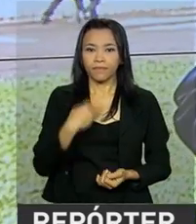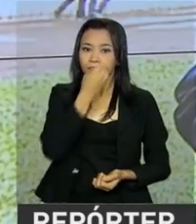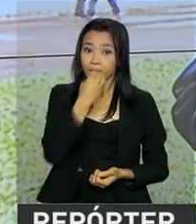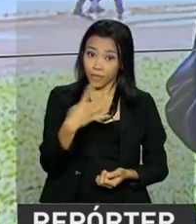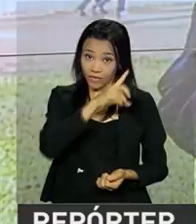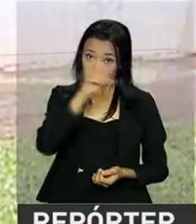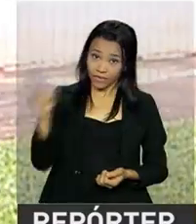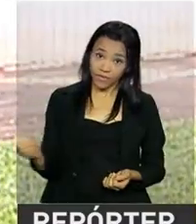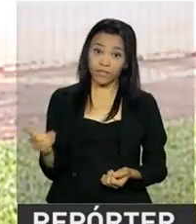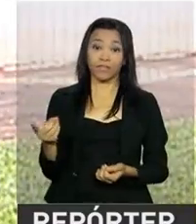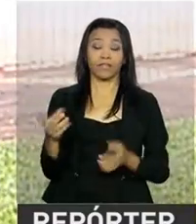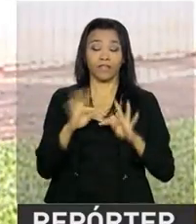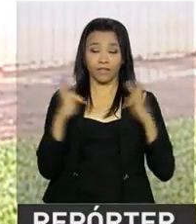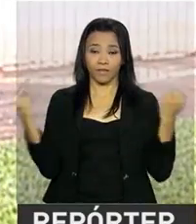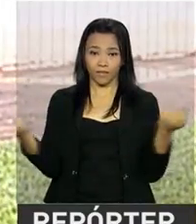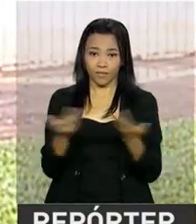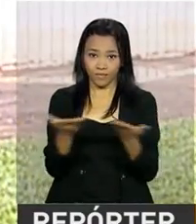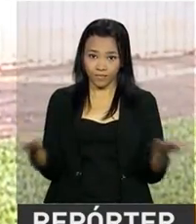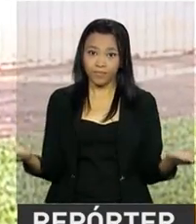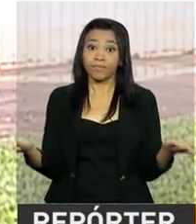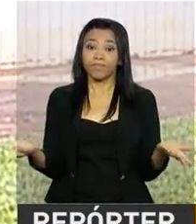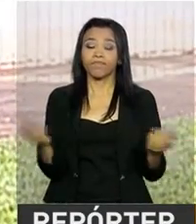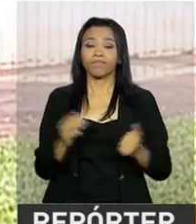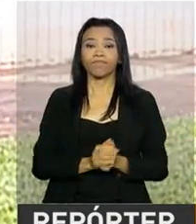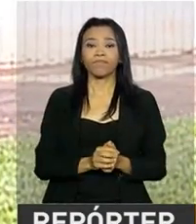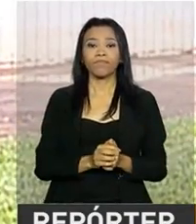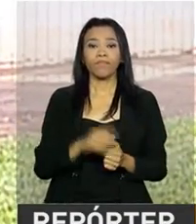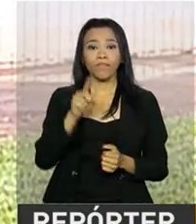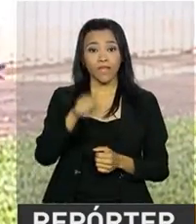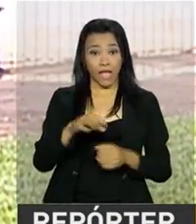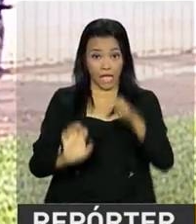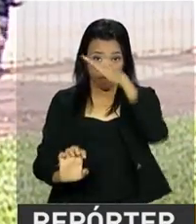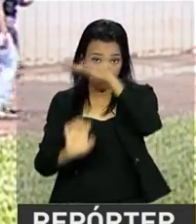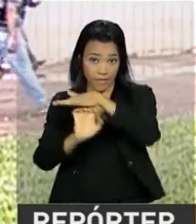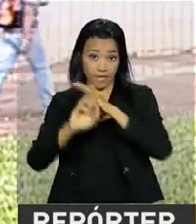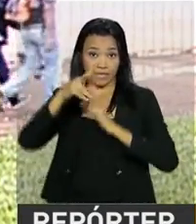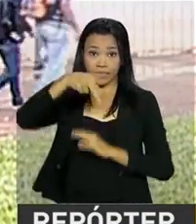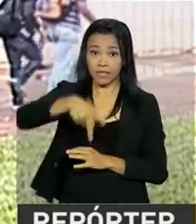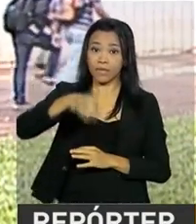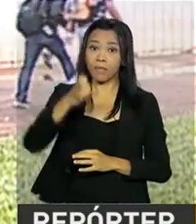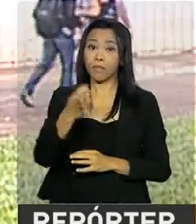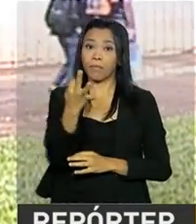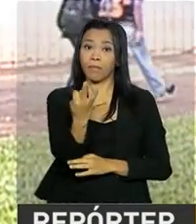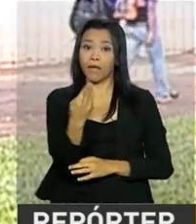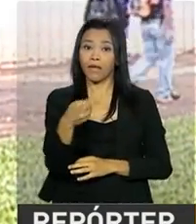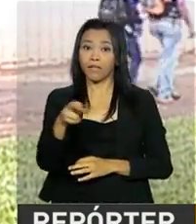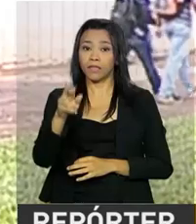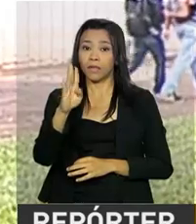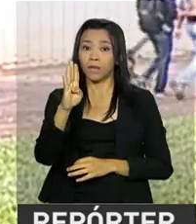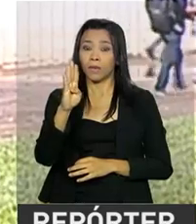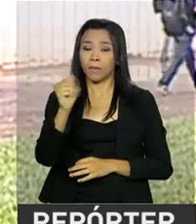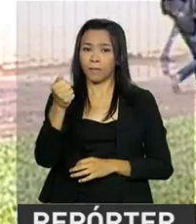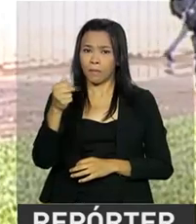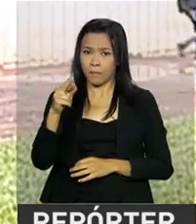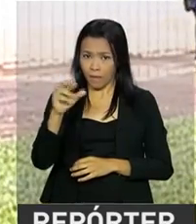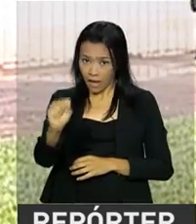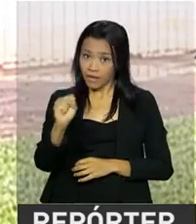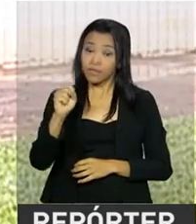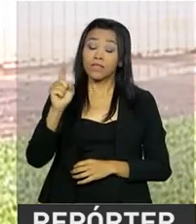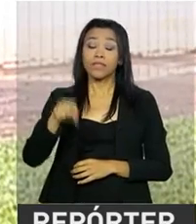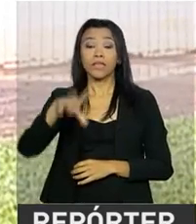Bom dia, Leandro. Bom dia a todos. Olha só, Leandro, a Petrobras reduziu nas refinarias o preço do diesel